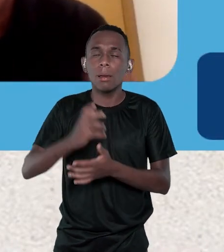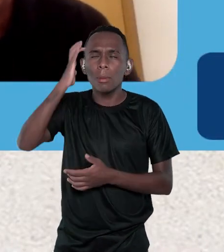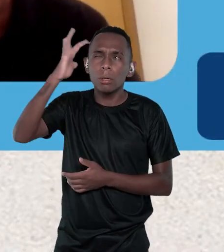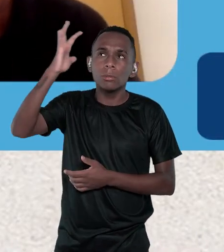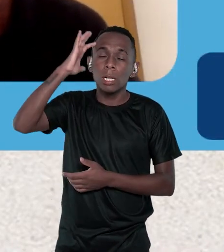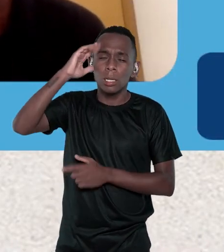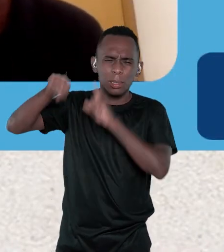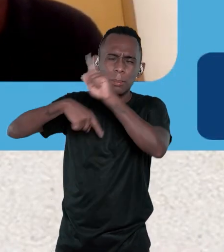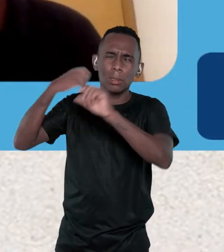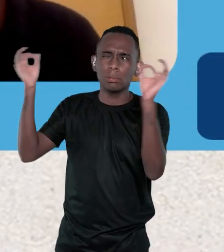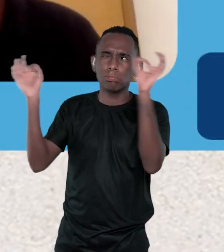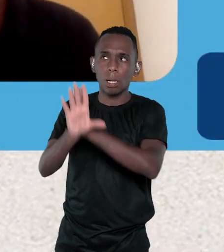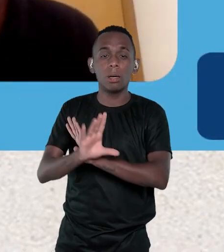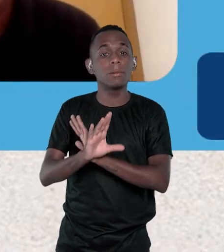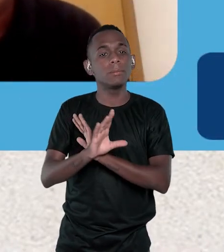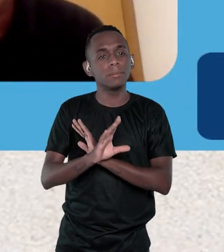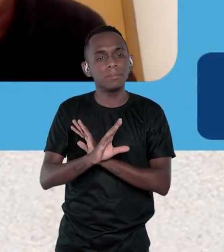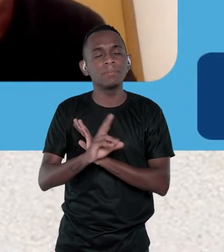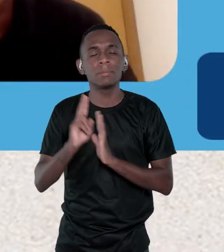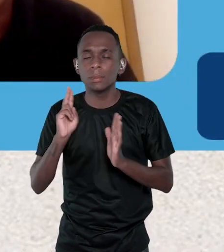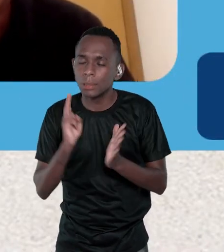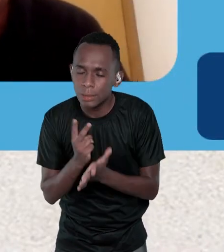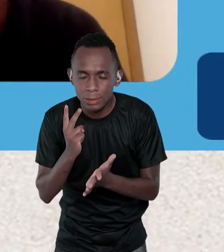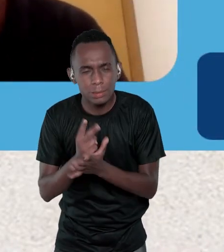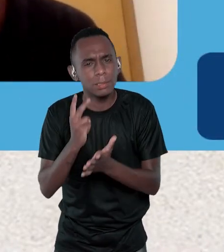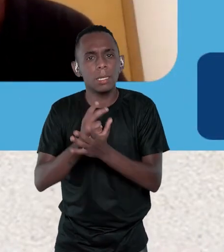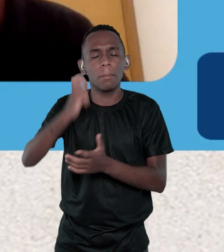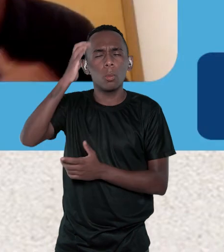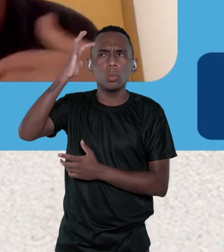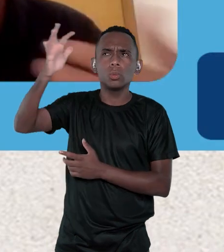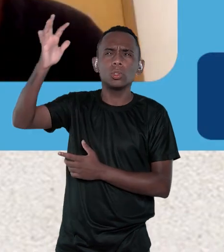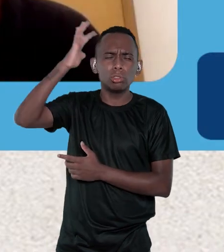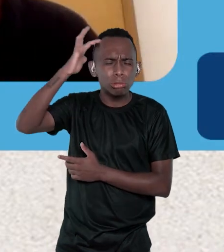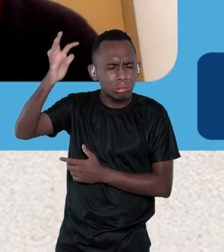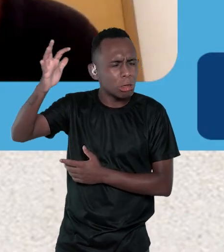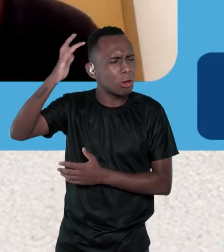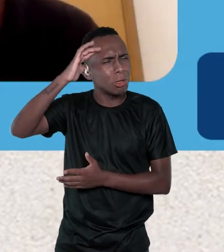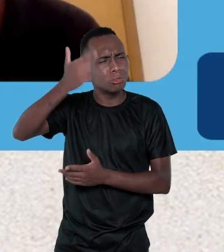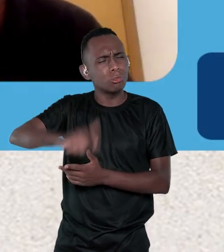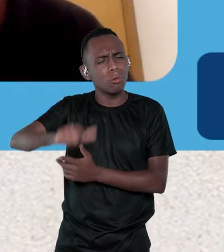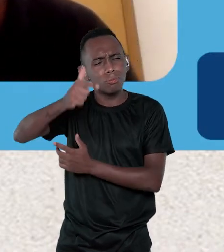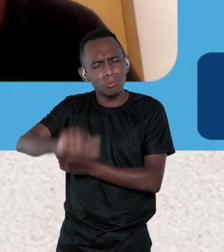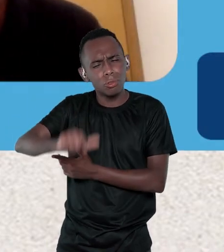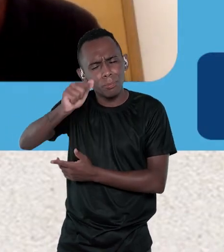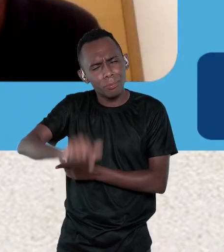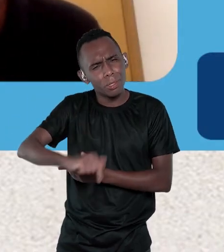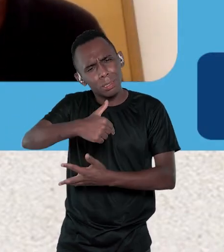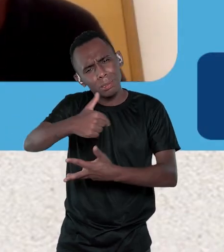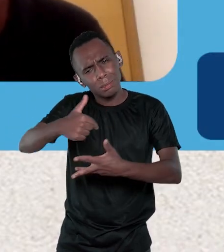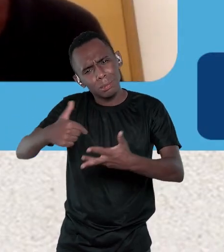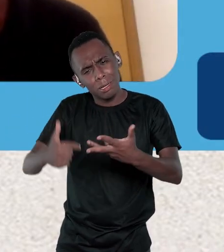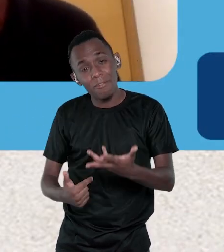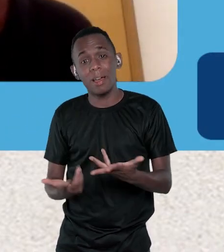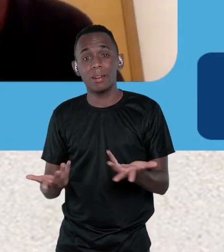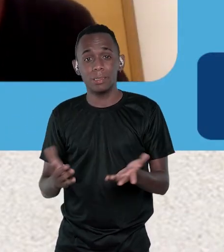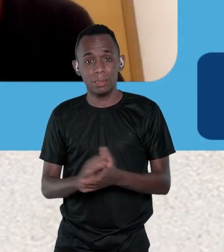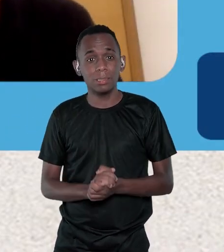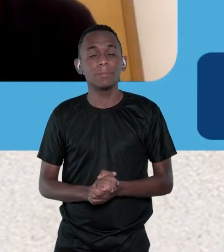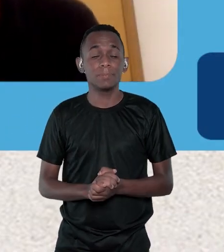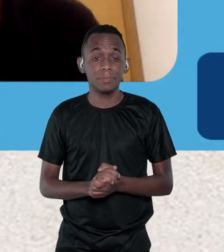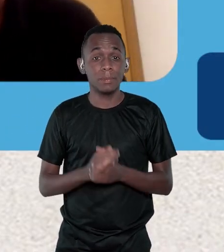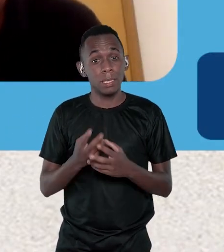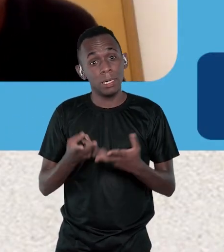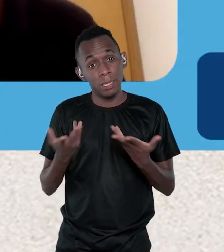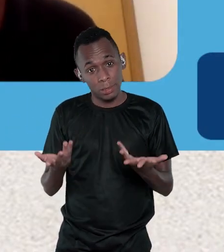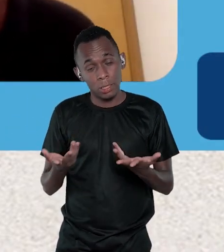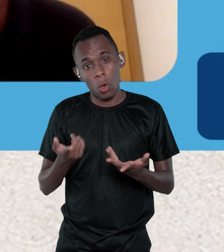Aí o sonho acabava. Foi sempre assim. Eu sonhei isso dezenas de vezes. Entendeu? Para você ver